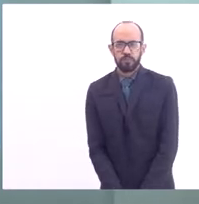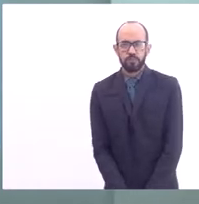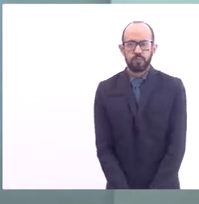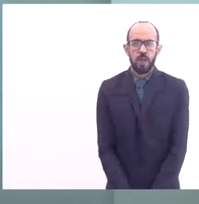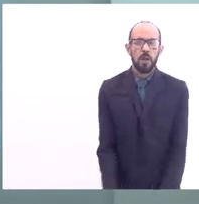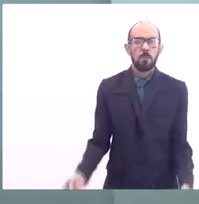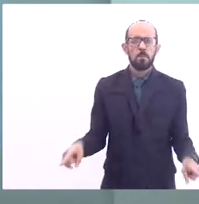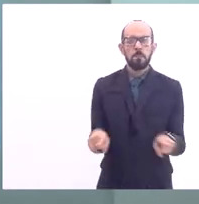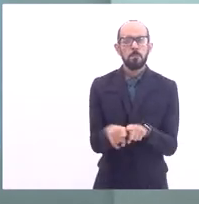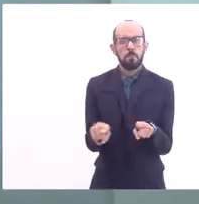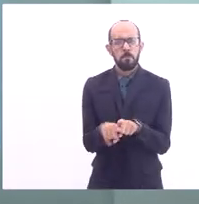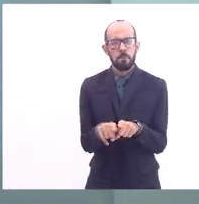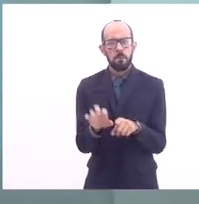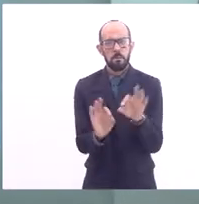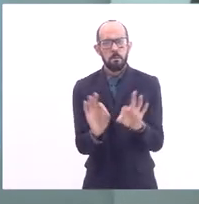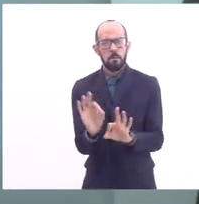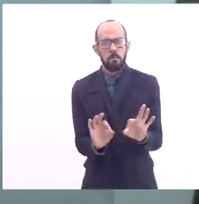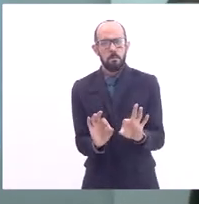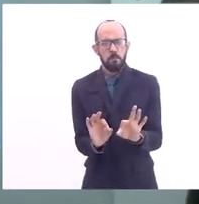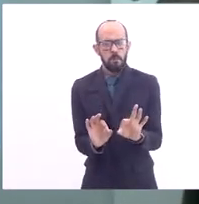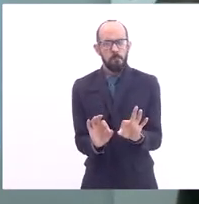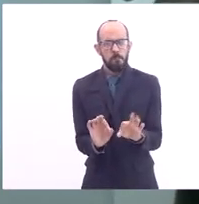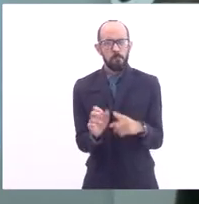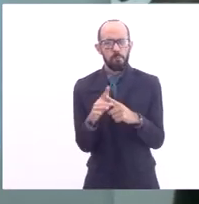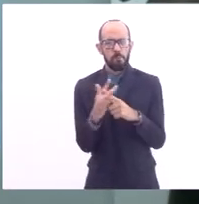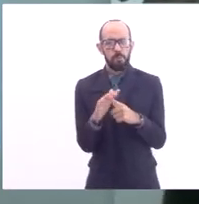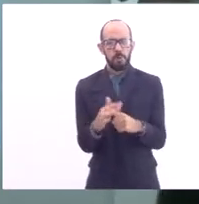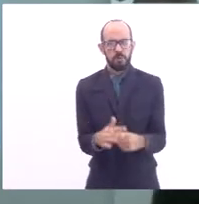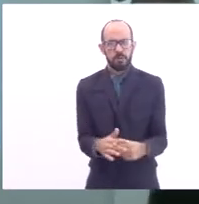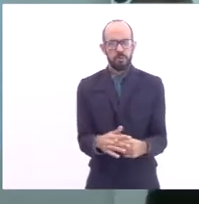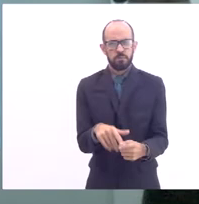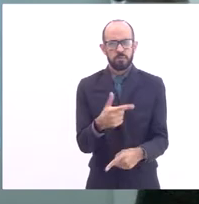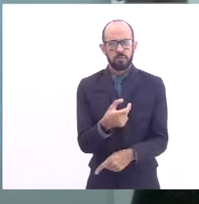Aqui é o nosso plano de manutenção para